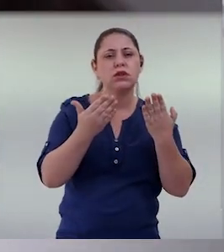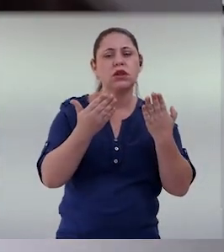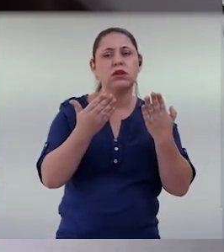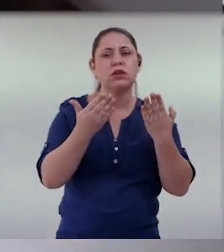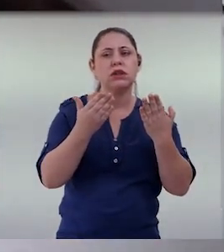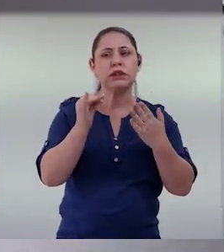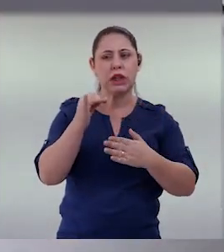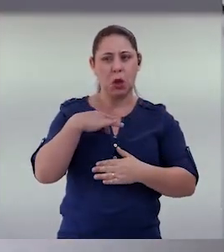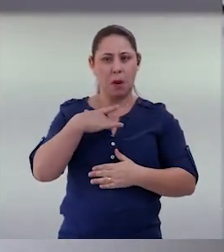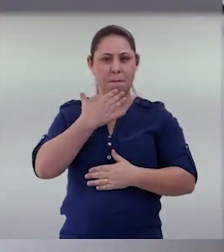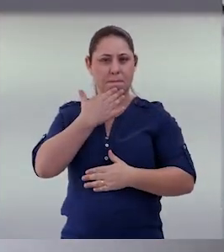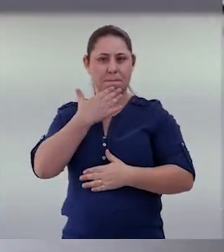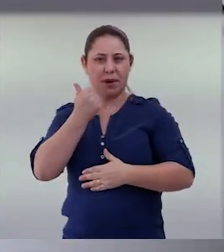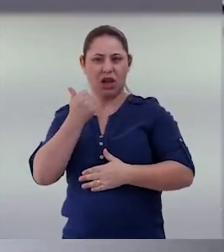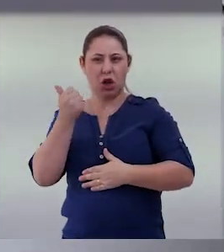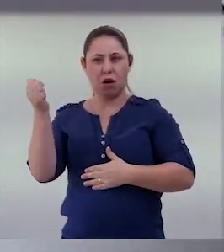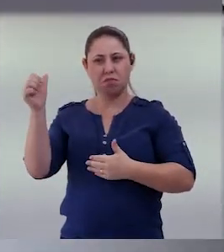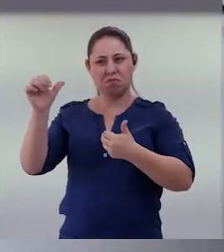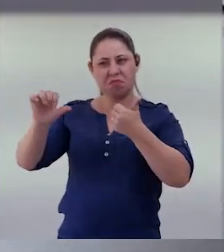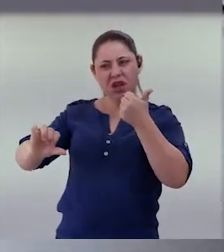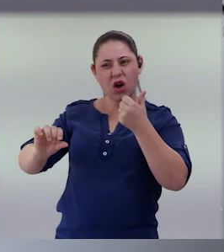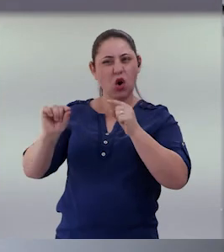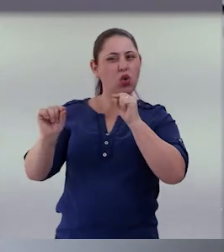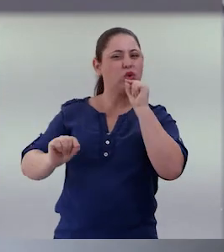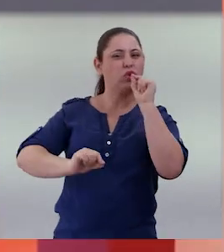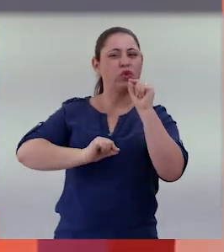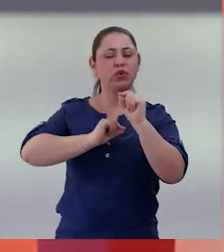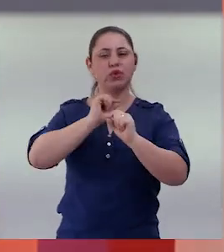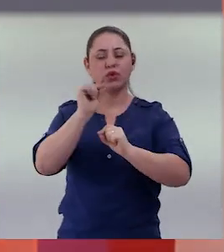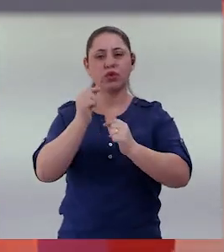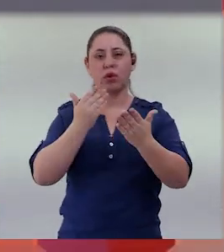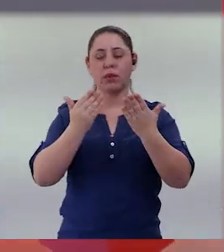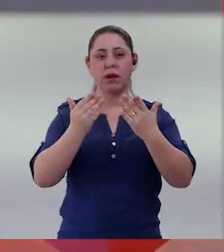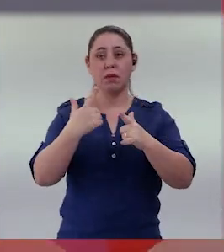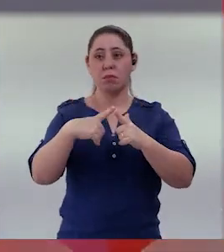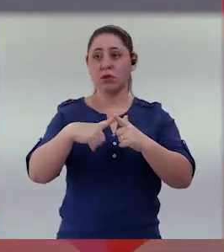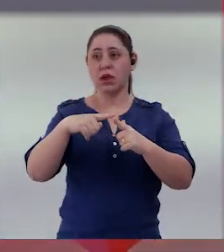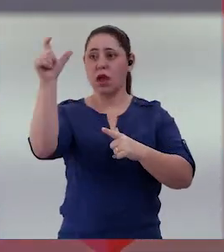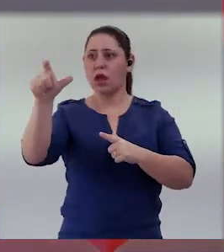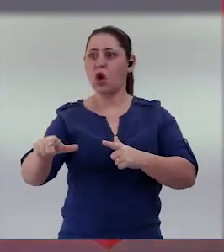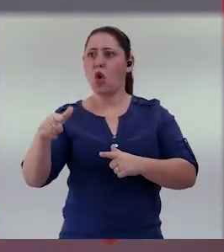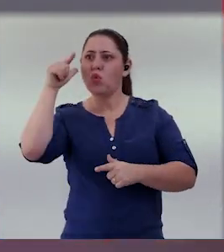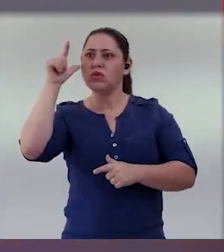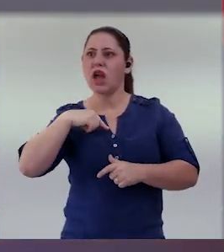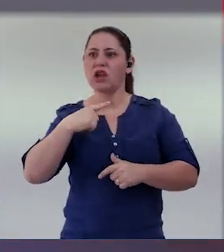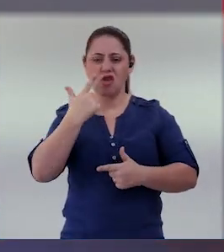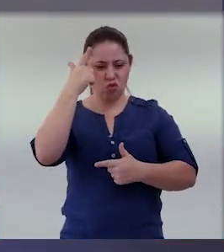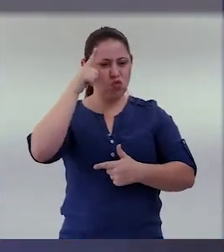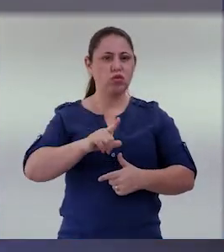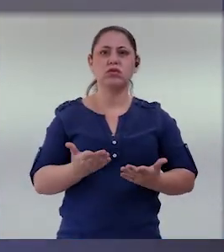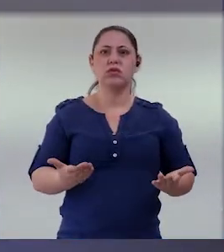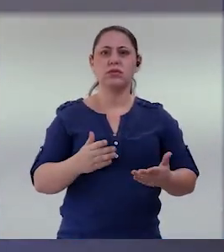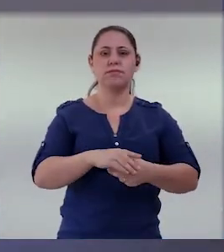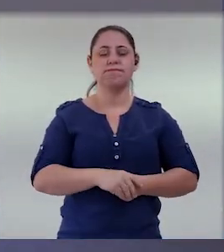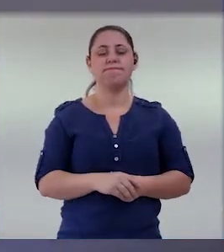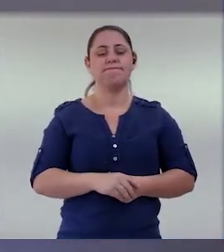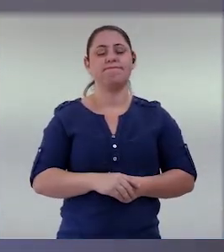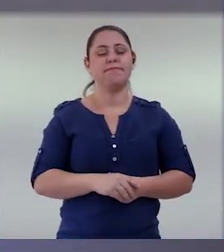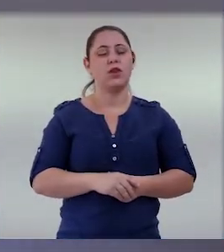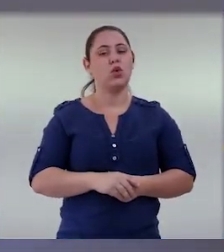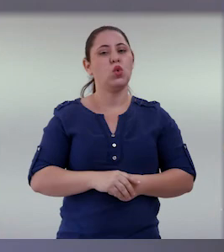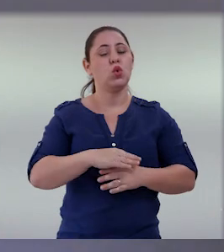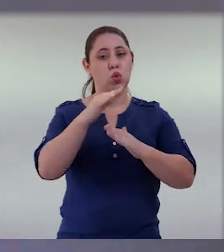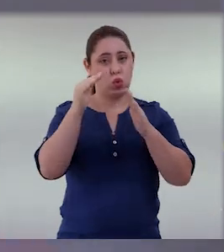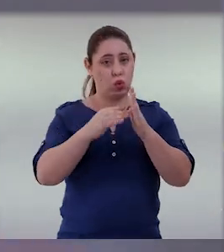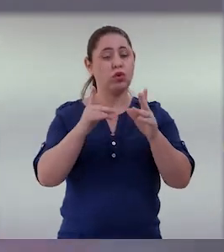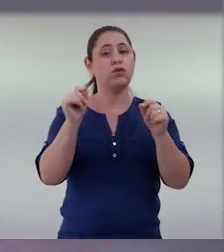uma comparação, se eu estou melhor, se eu estou pior, por que fulano consegue, eu não